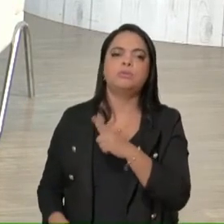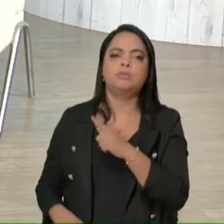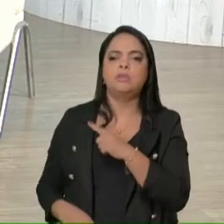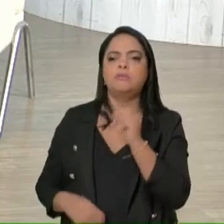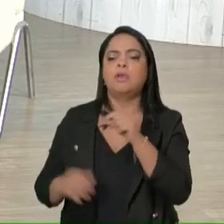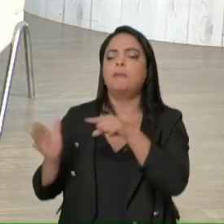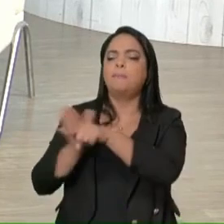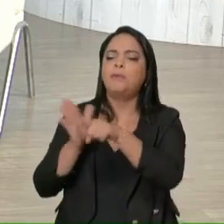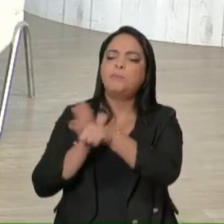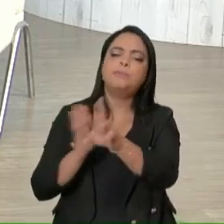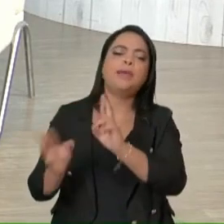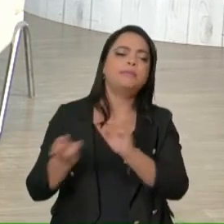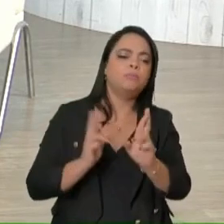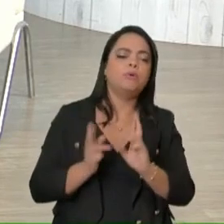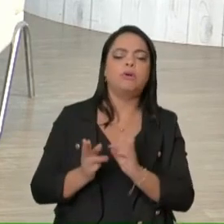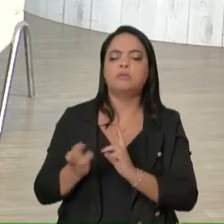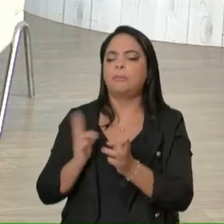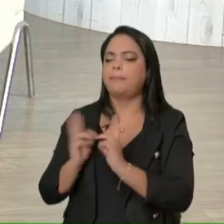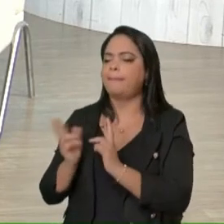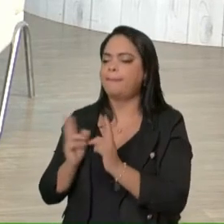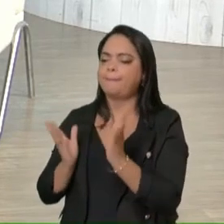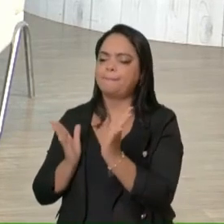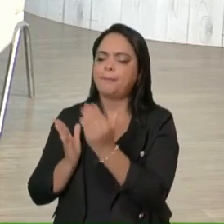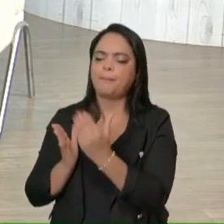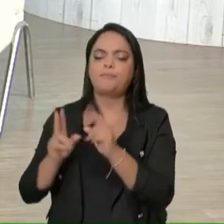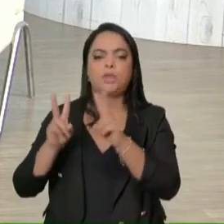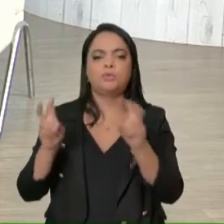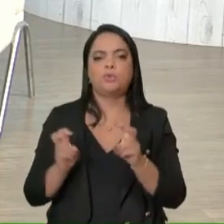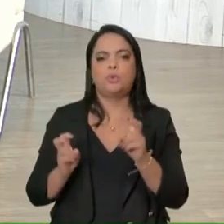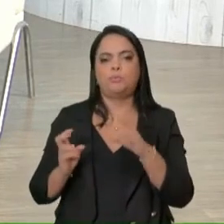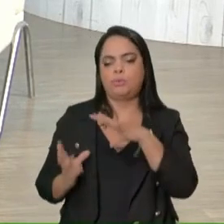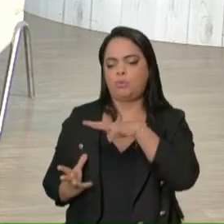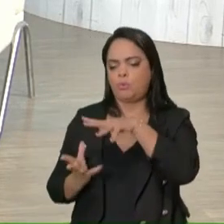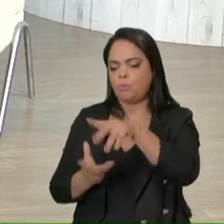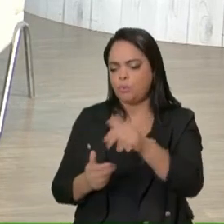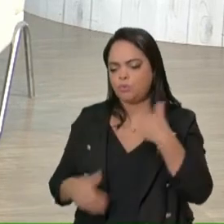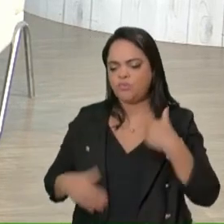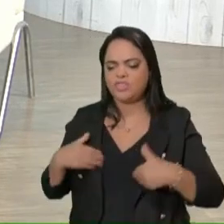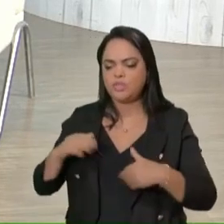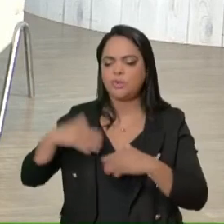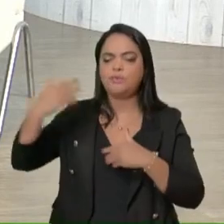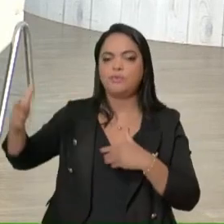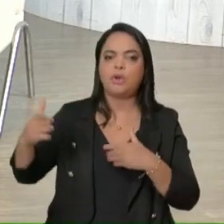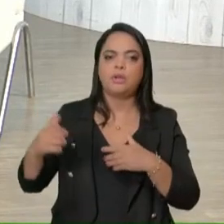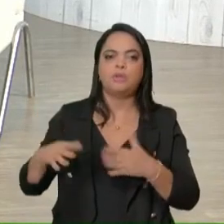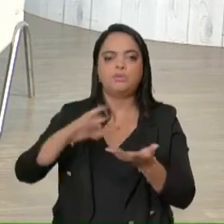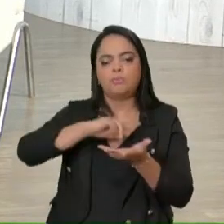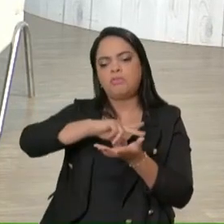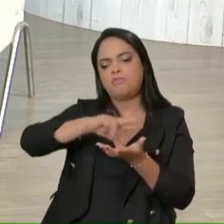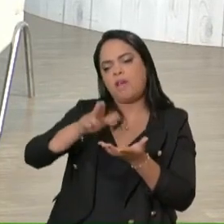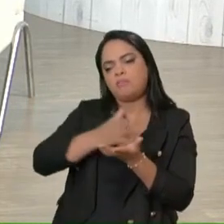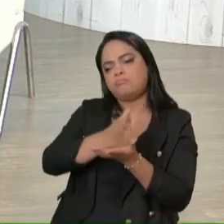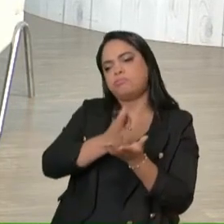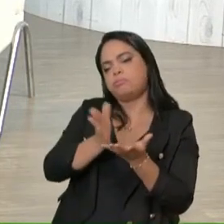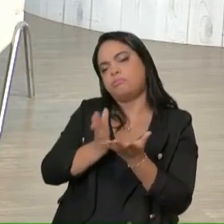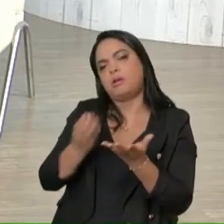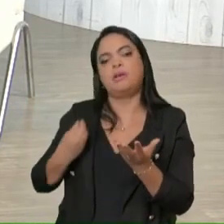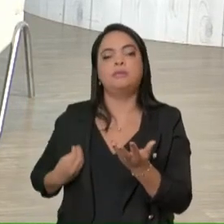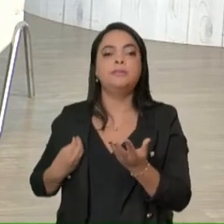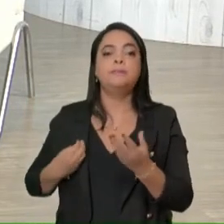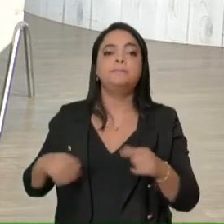dessas perguntas e respostas, que eram perguntas sobre o mundo extrafísico, sobre a pluralidade das existências,